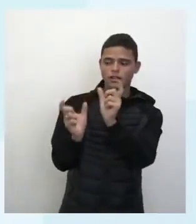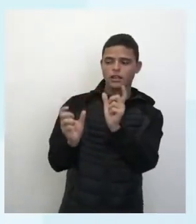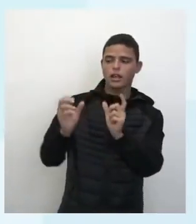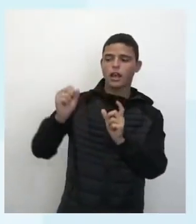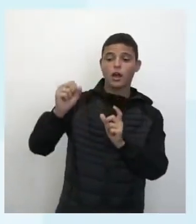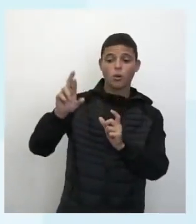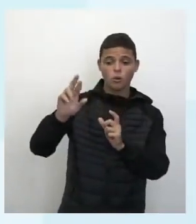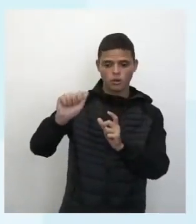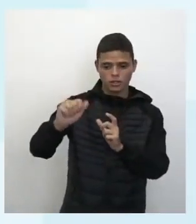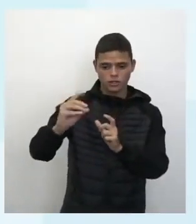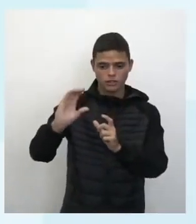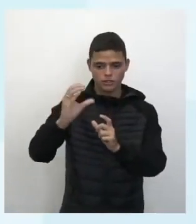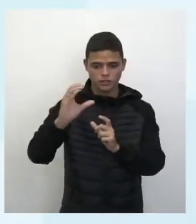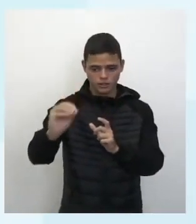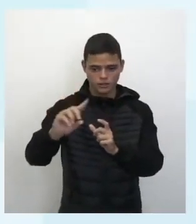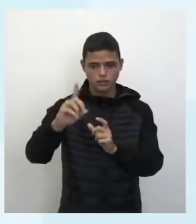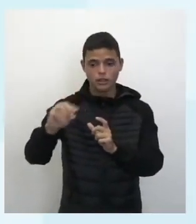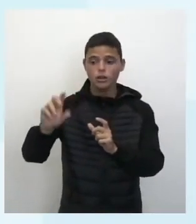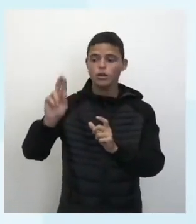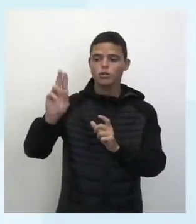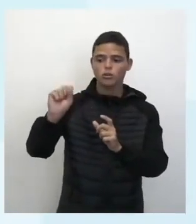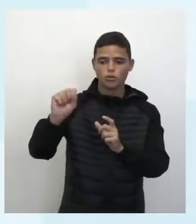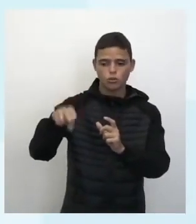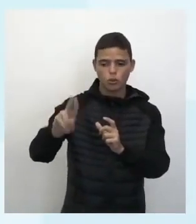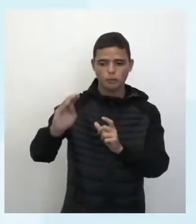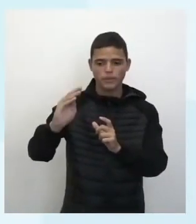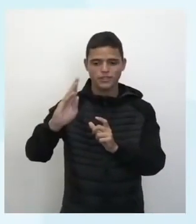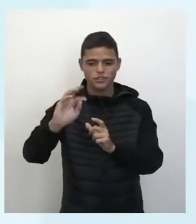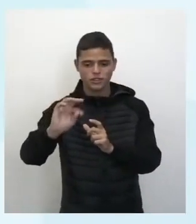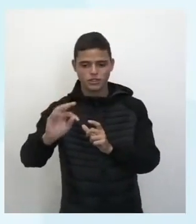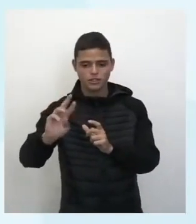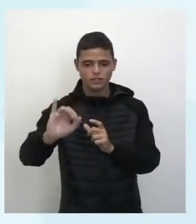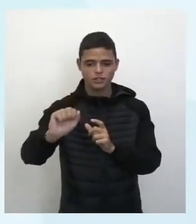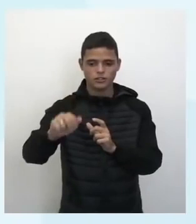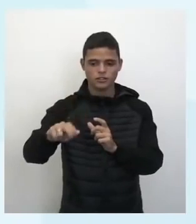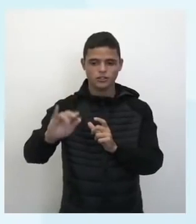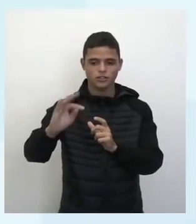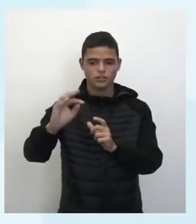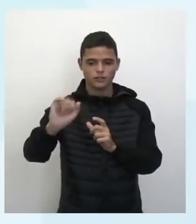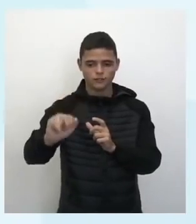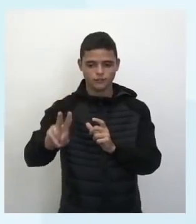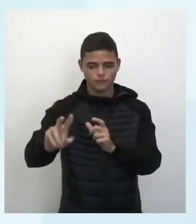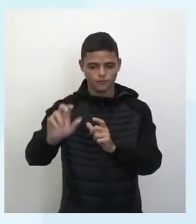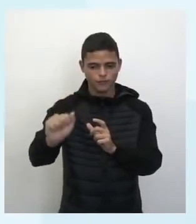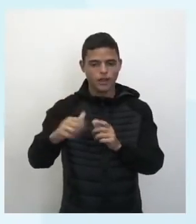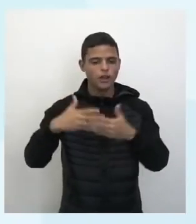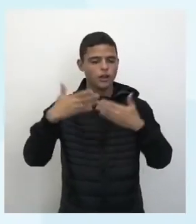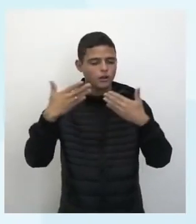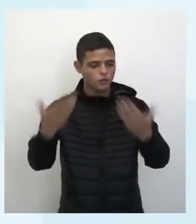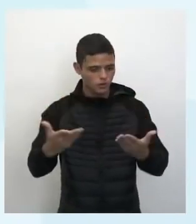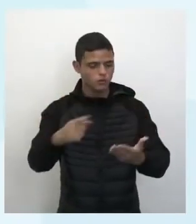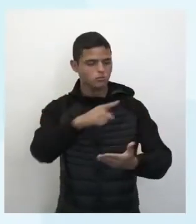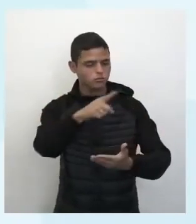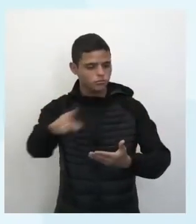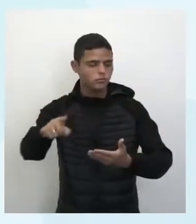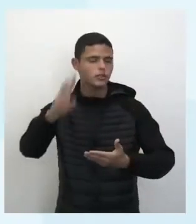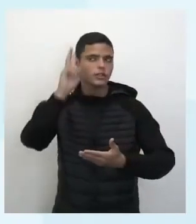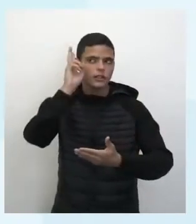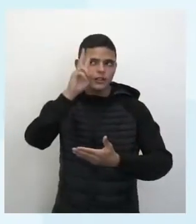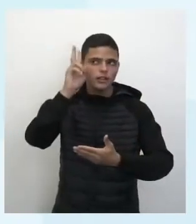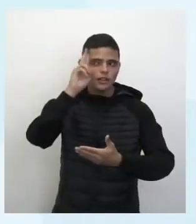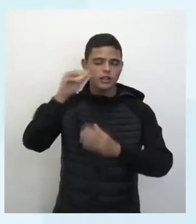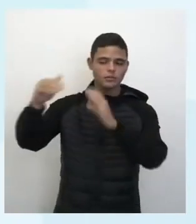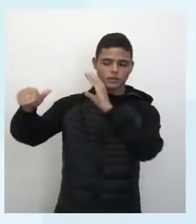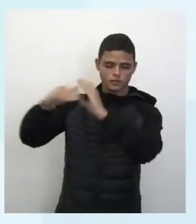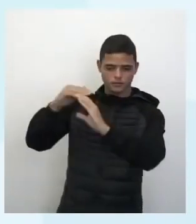substantiva? Então tem dois períodos e é para você dizer qual deles tem uma oração subordinada substantiva. Vamos retomar aí na memória e